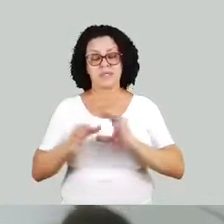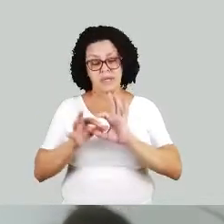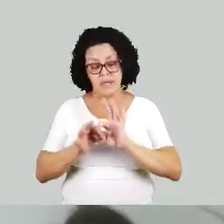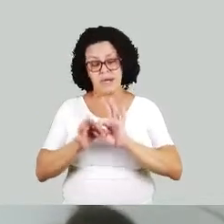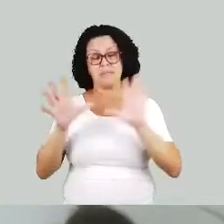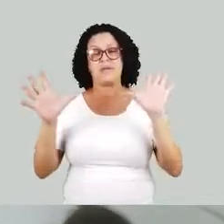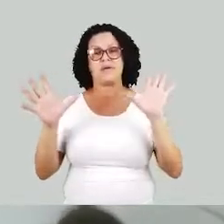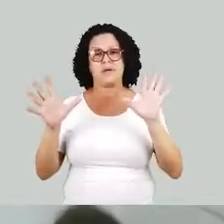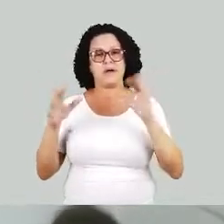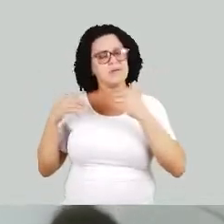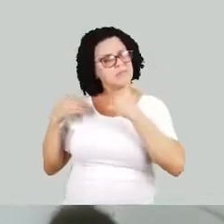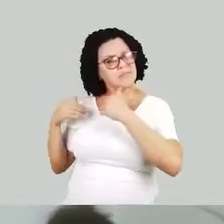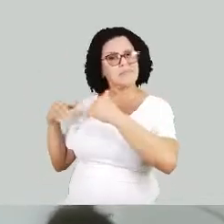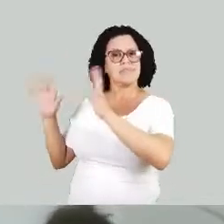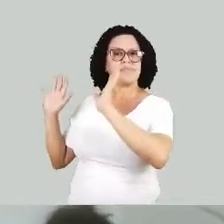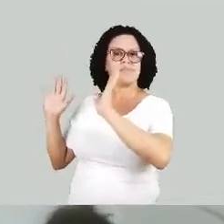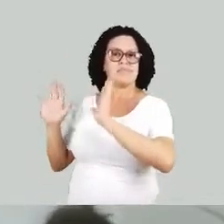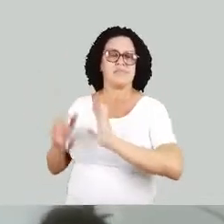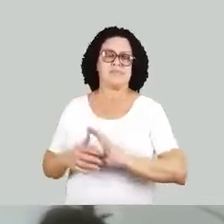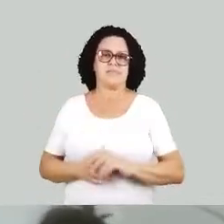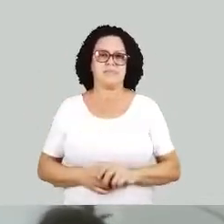Liberar a pedra. Isso.